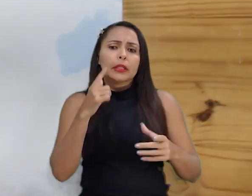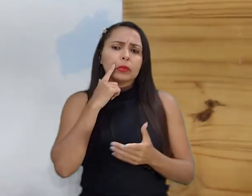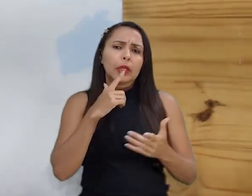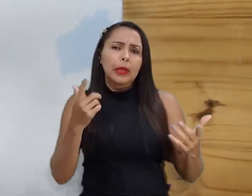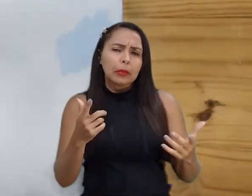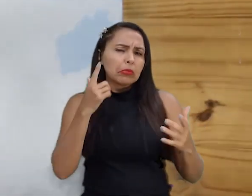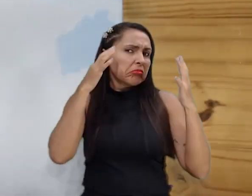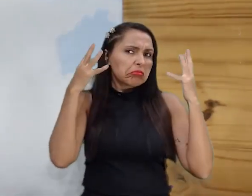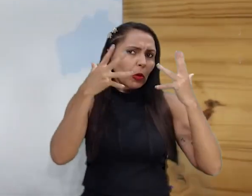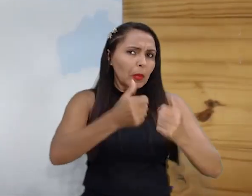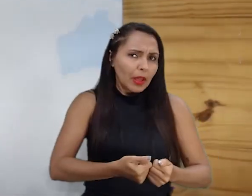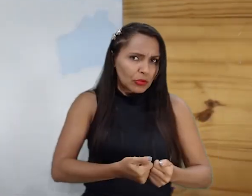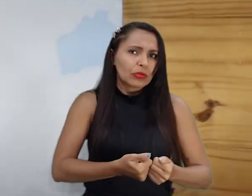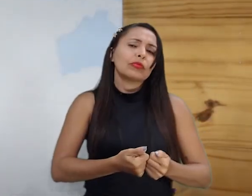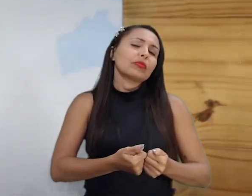meio complexo